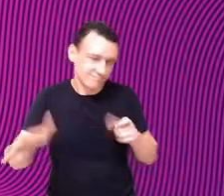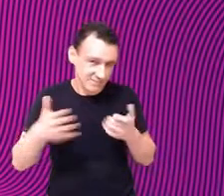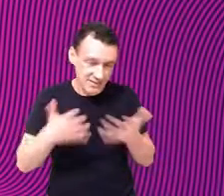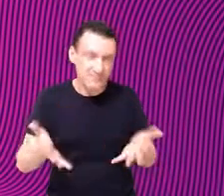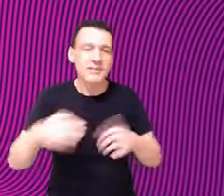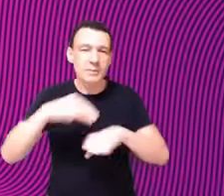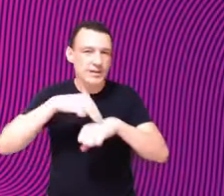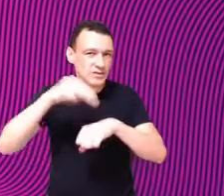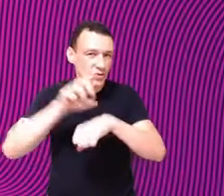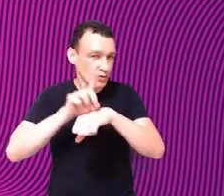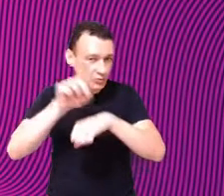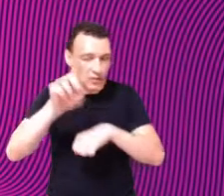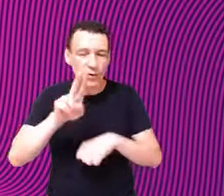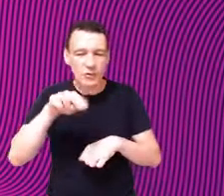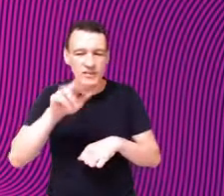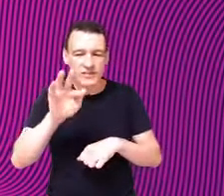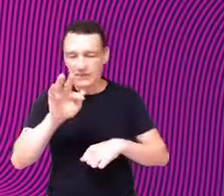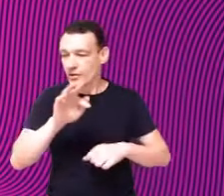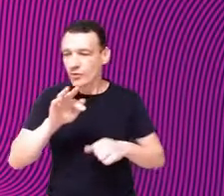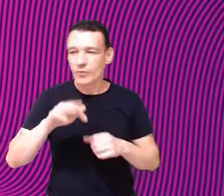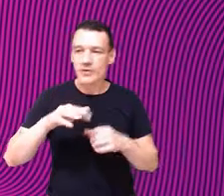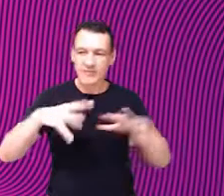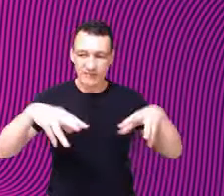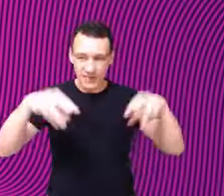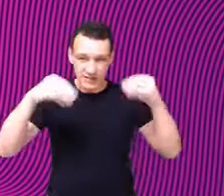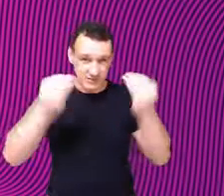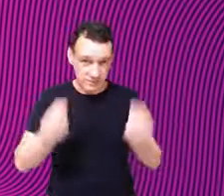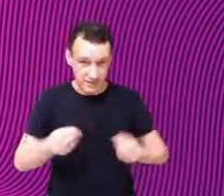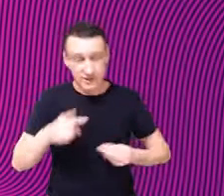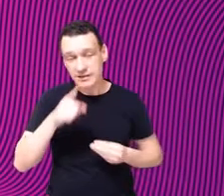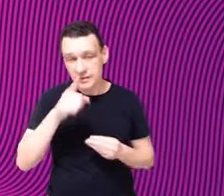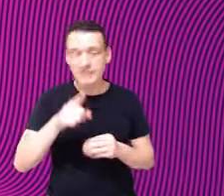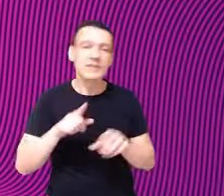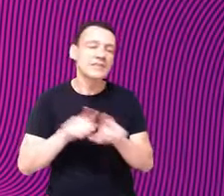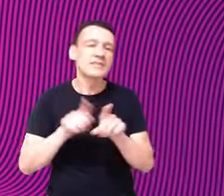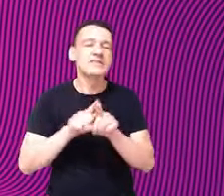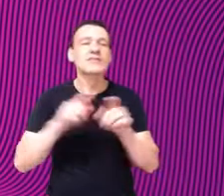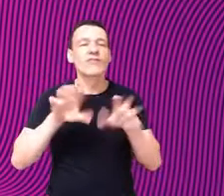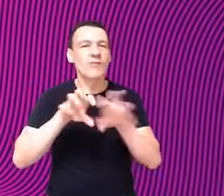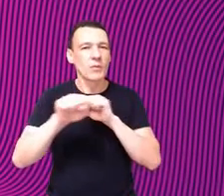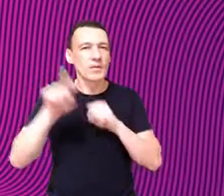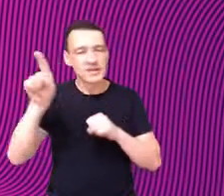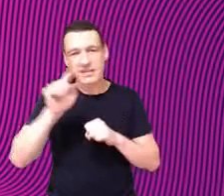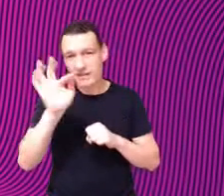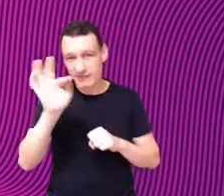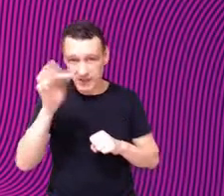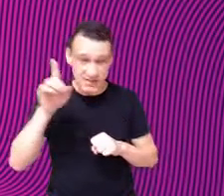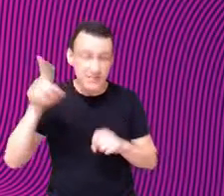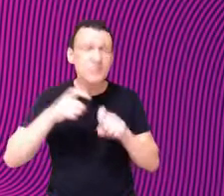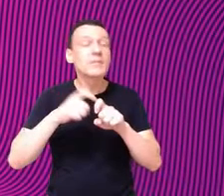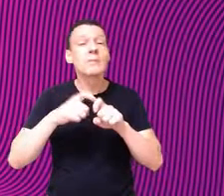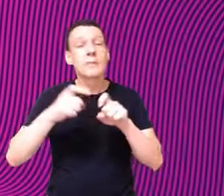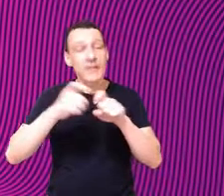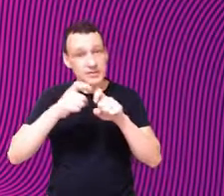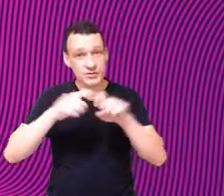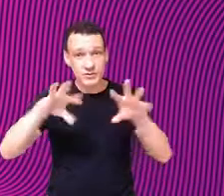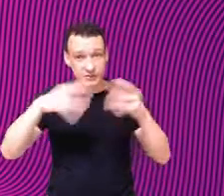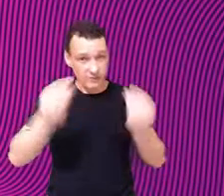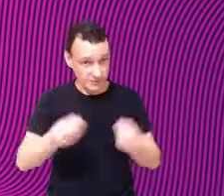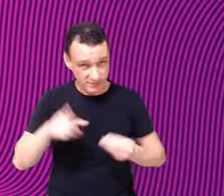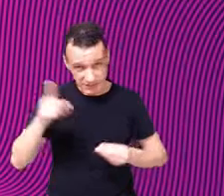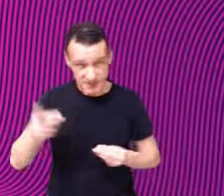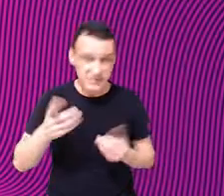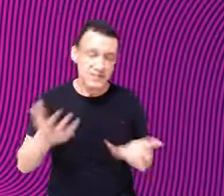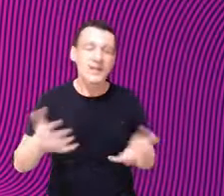e pós-doutoramento na Universidade Claude Bernet, na Lyon da França, e médico da Unifesp, Escola Paulista de Medicina